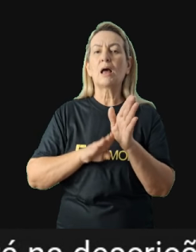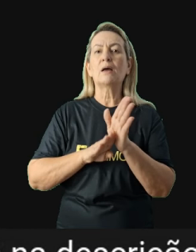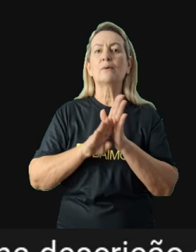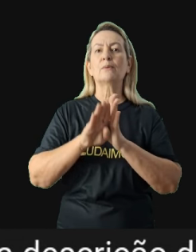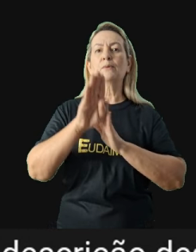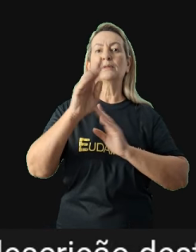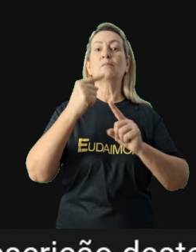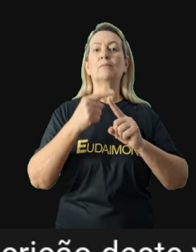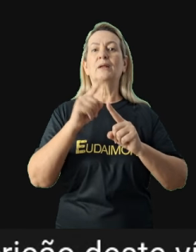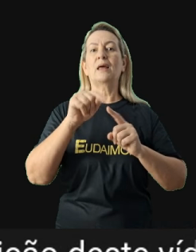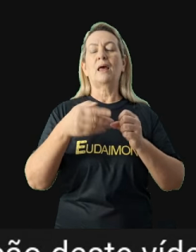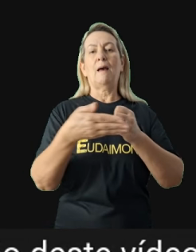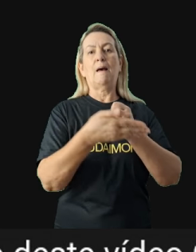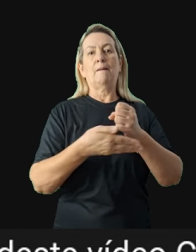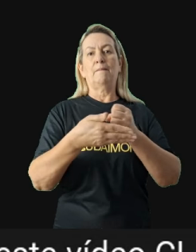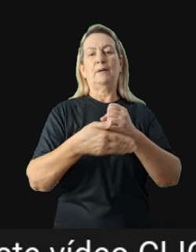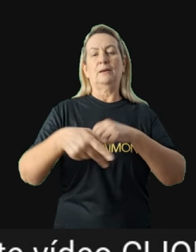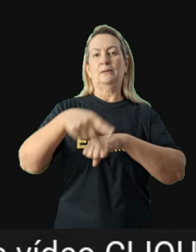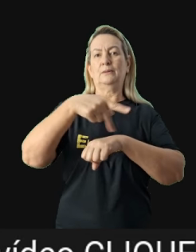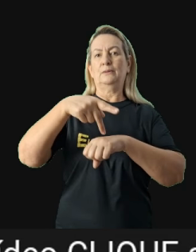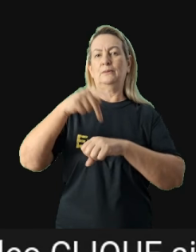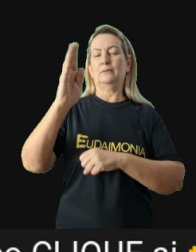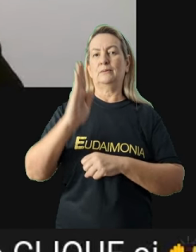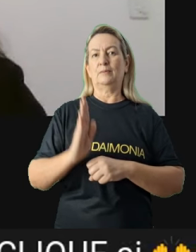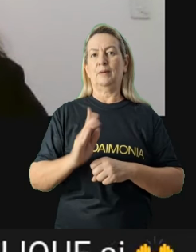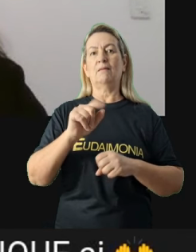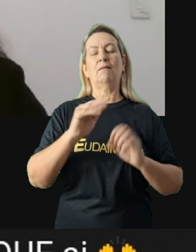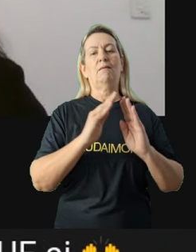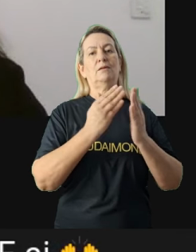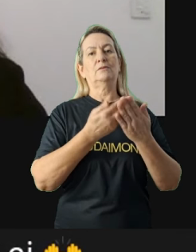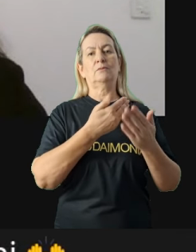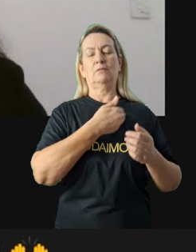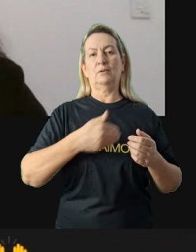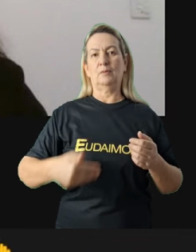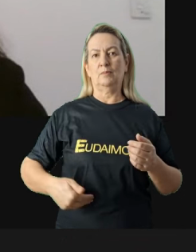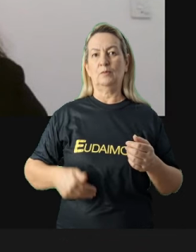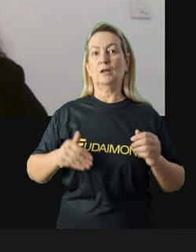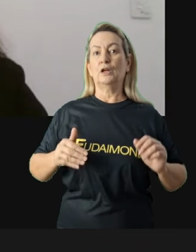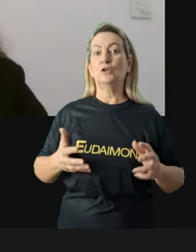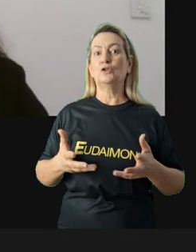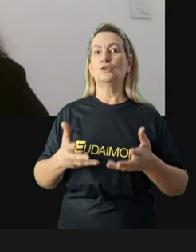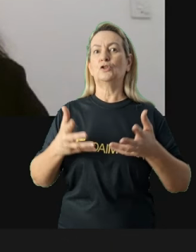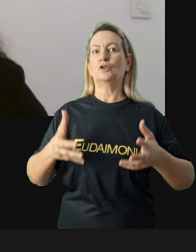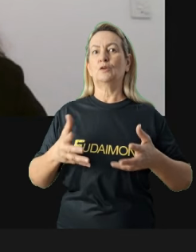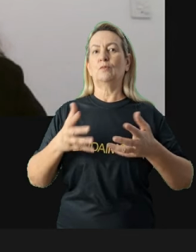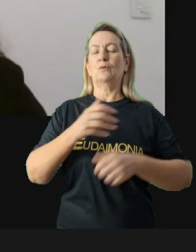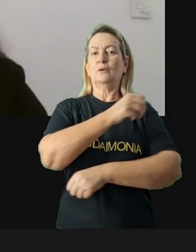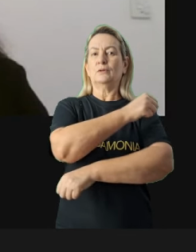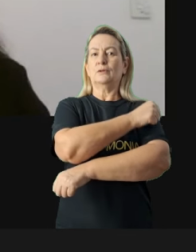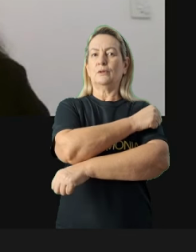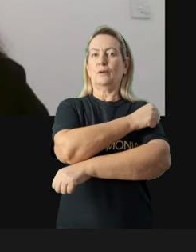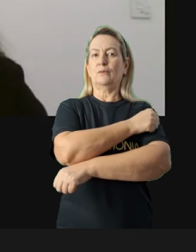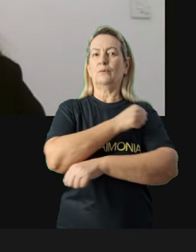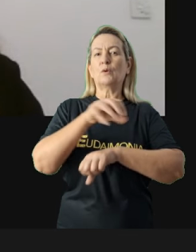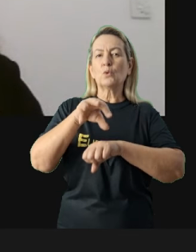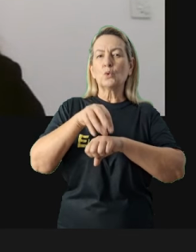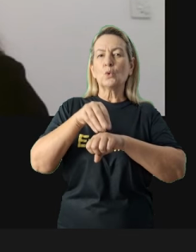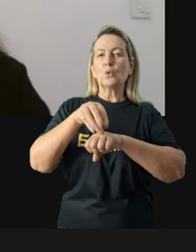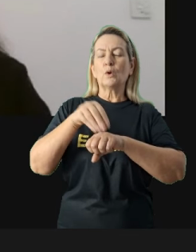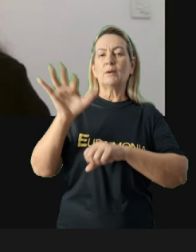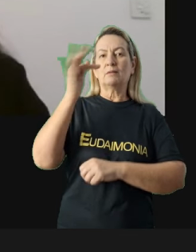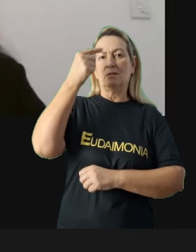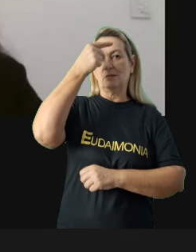acompanhem toda essa evolução, porque são eles que formam a base do país, são eles que colocam esses alunos, estimulam esses